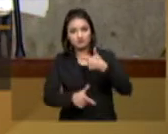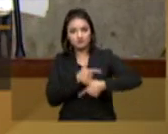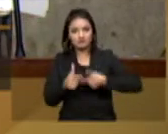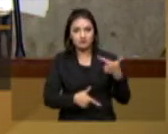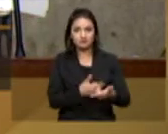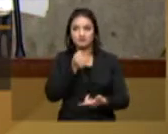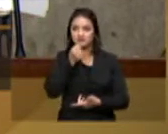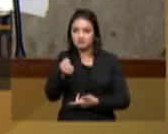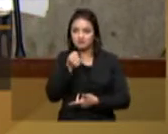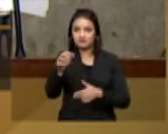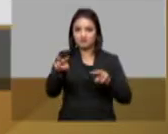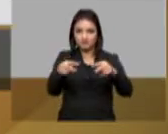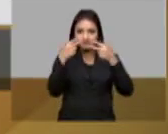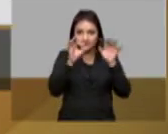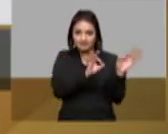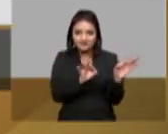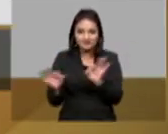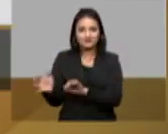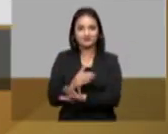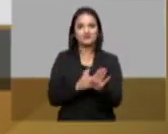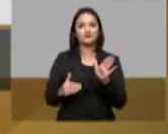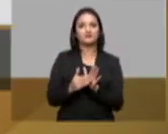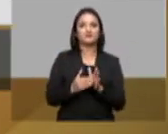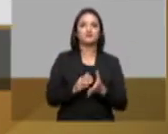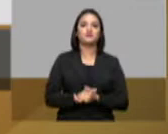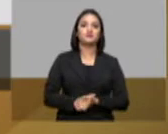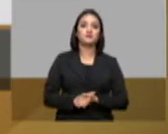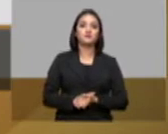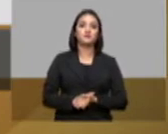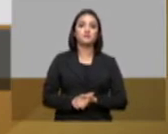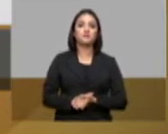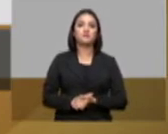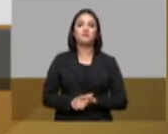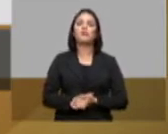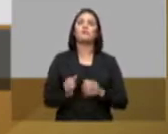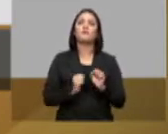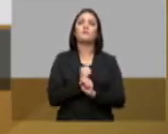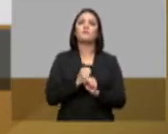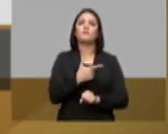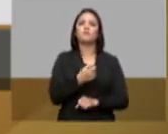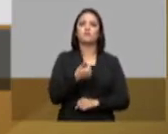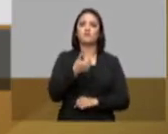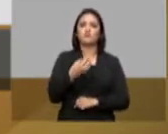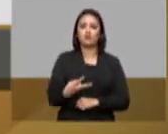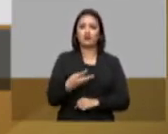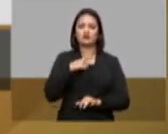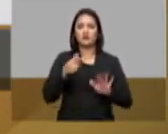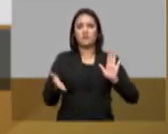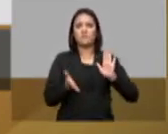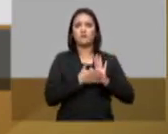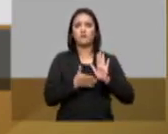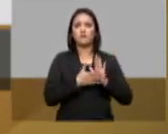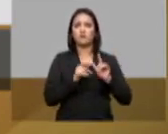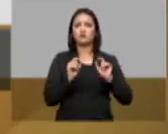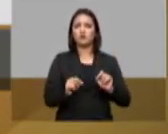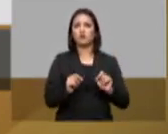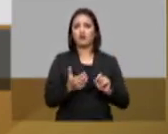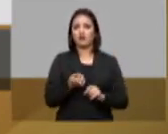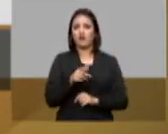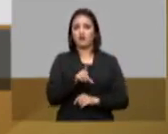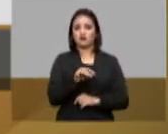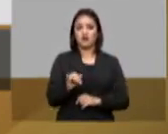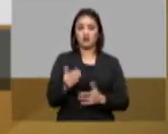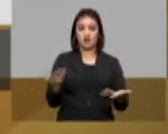nos... Em julho de 2013, Excelência, foi sugerida a propositura da presente ação direta